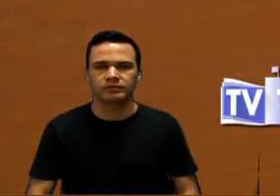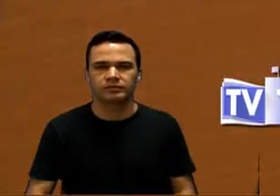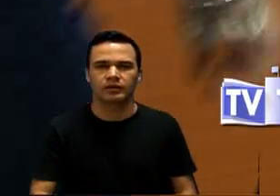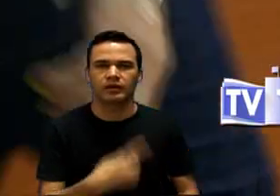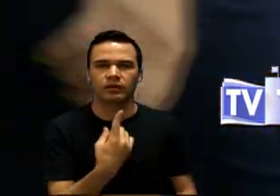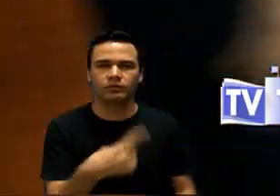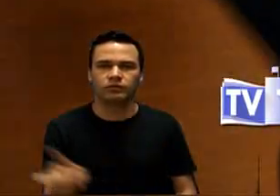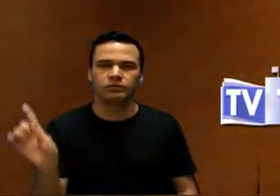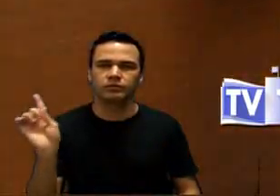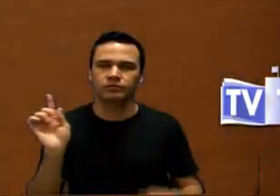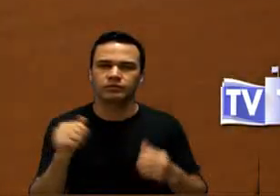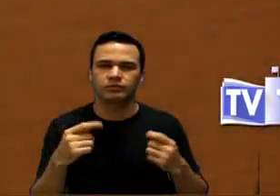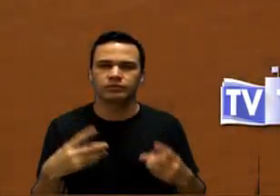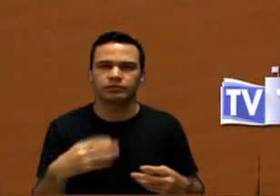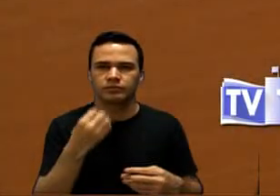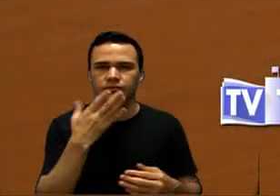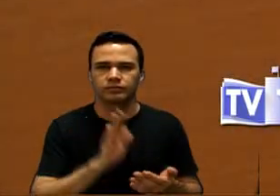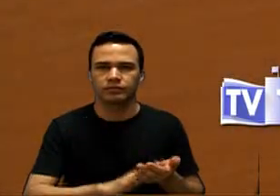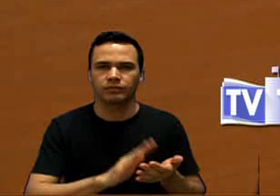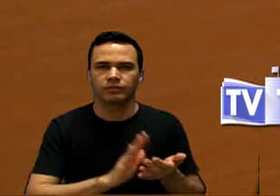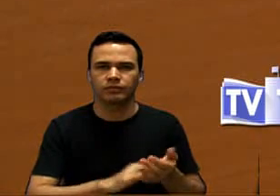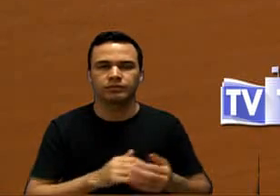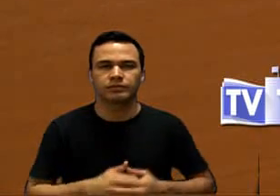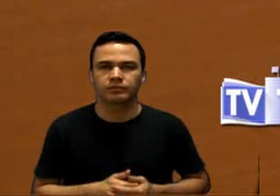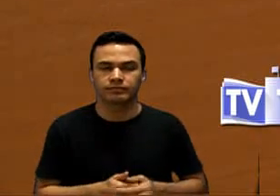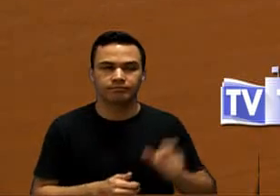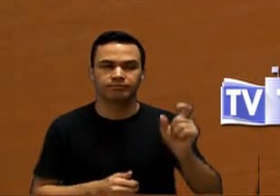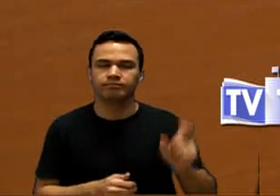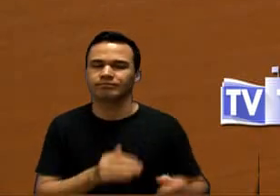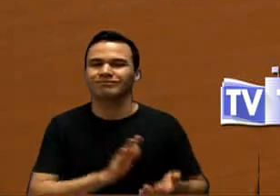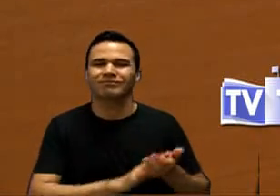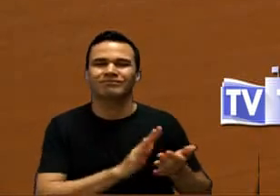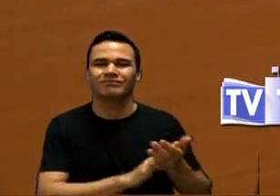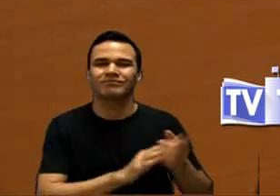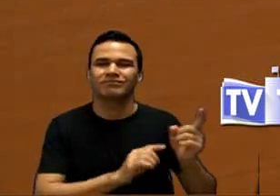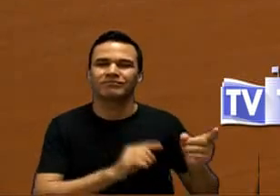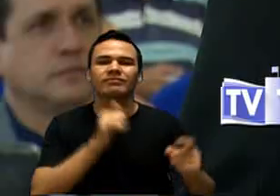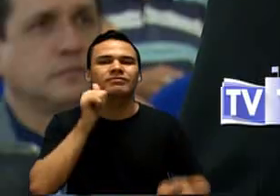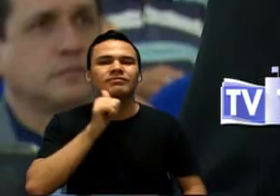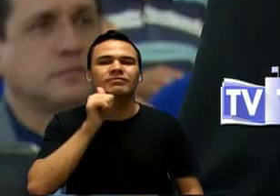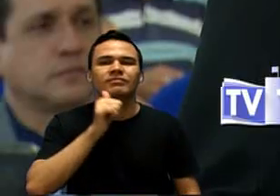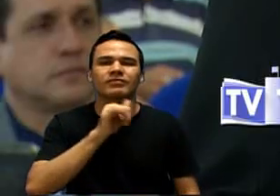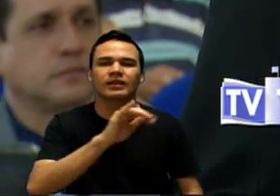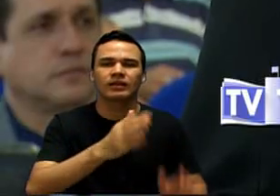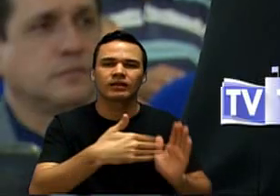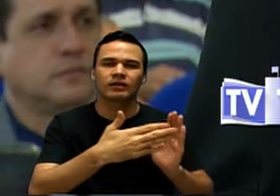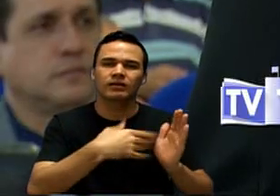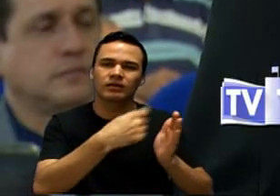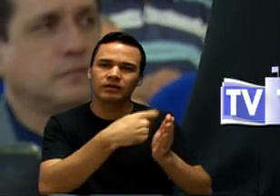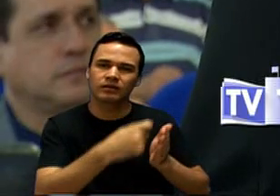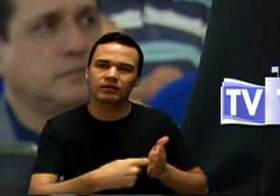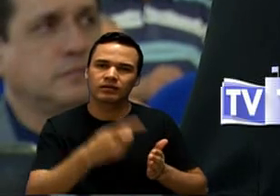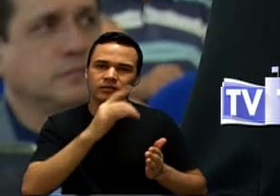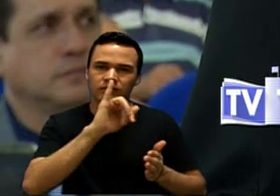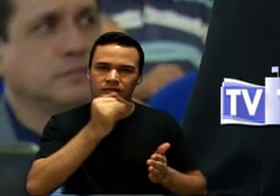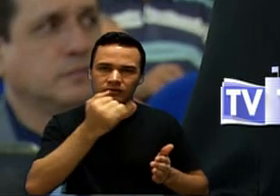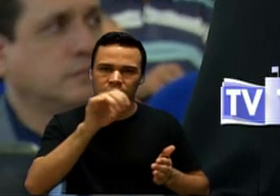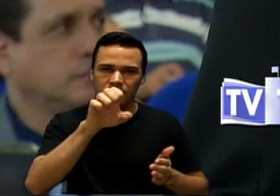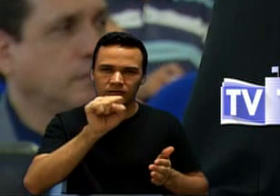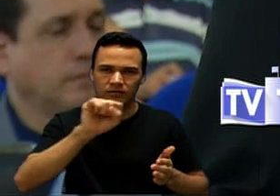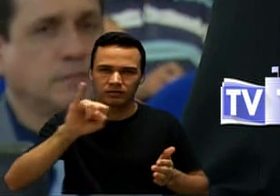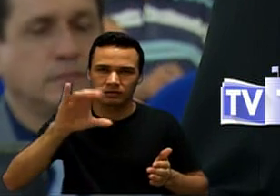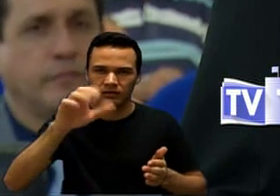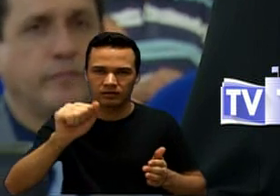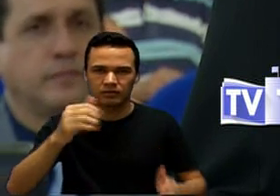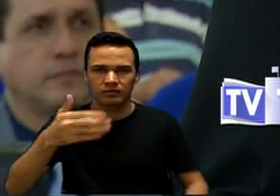Último voto agora de congratulações. Voto de congratulação com a jovem escritora Jéssica Cristina Cecílio